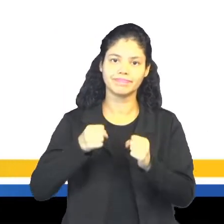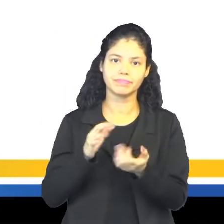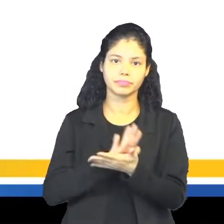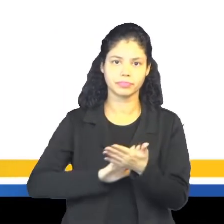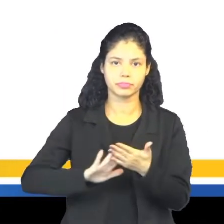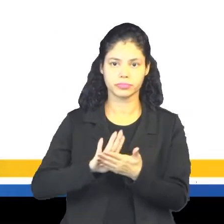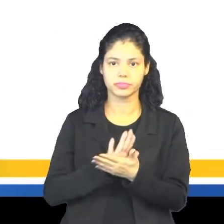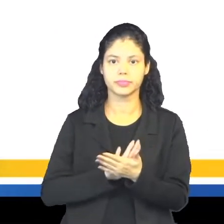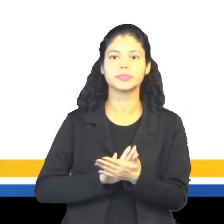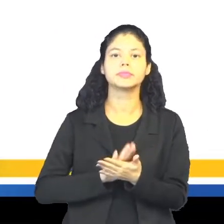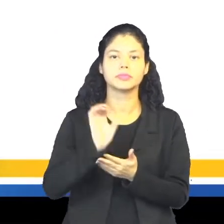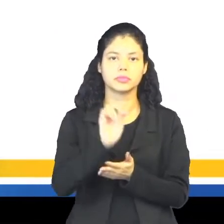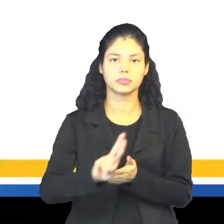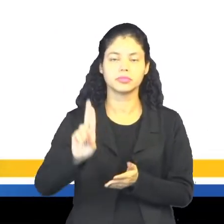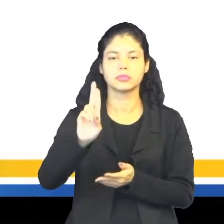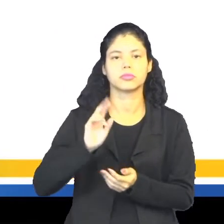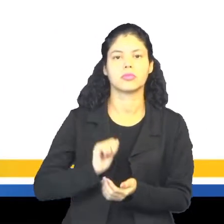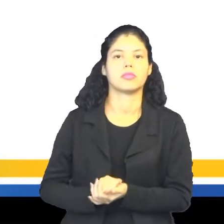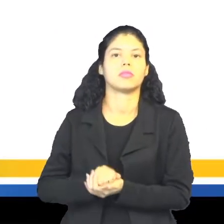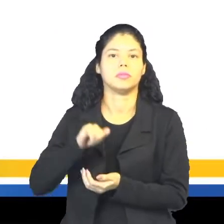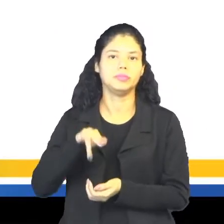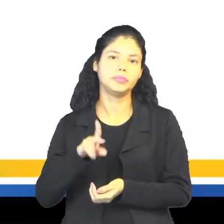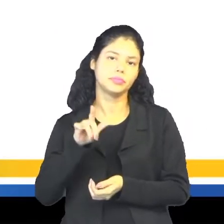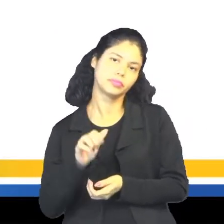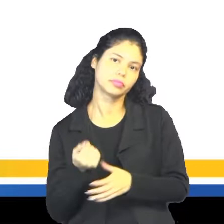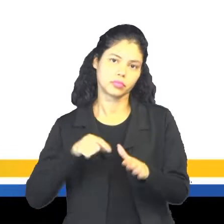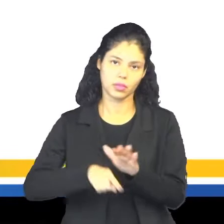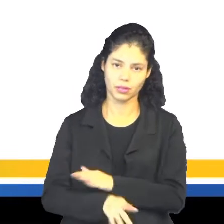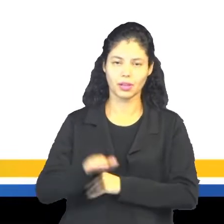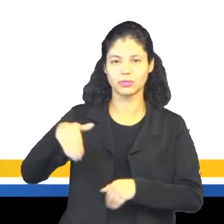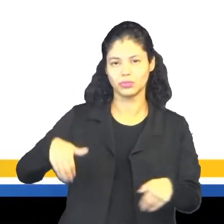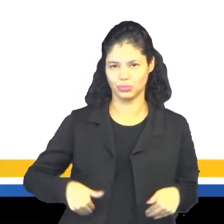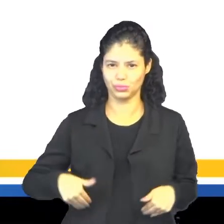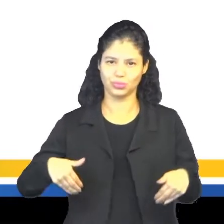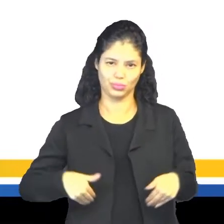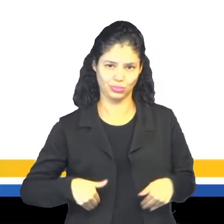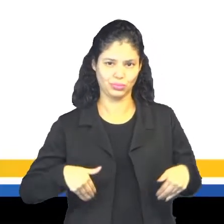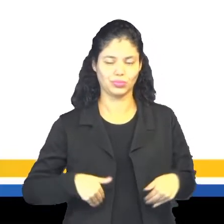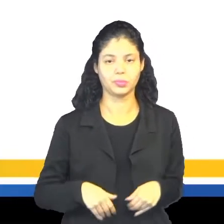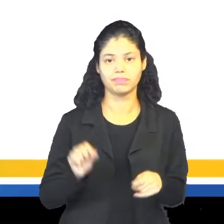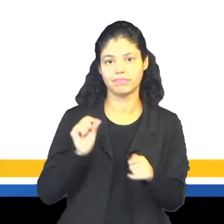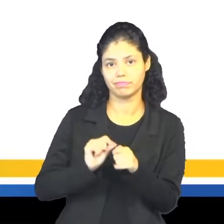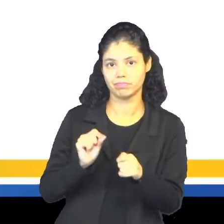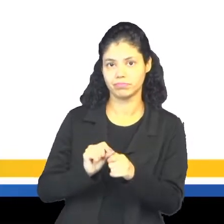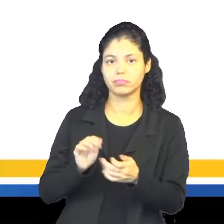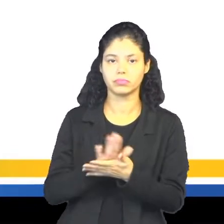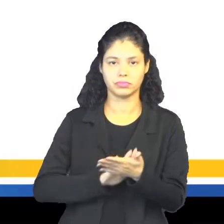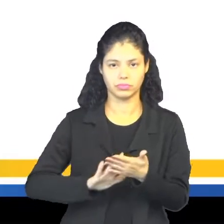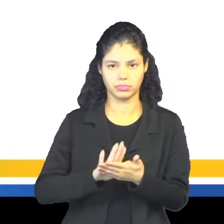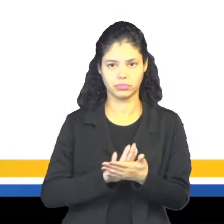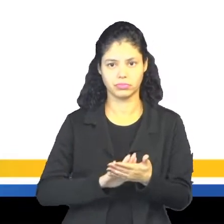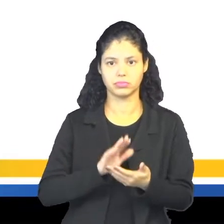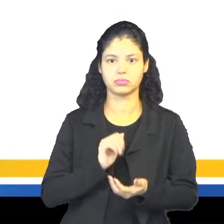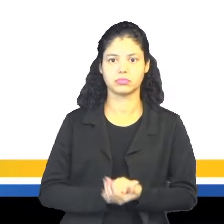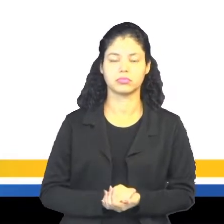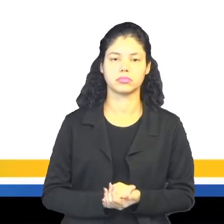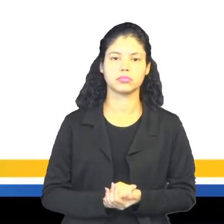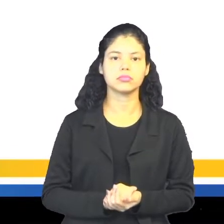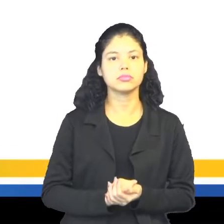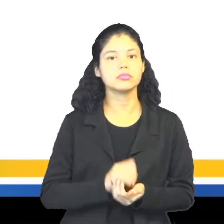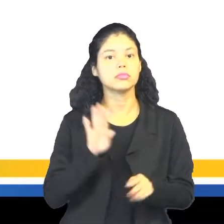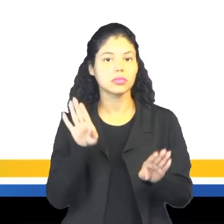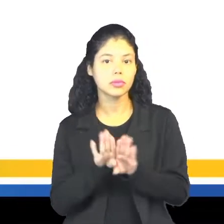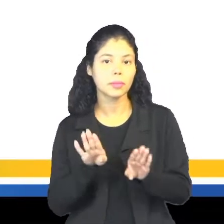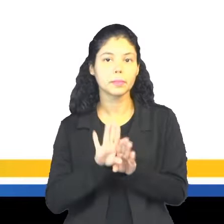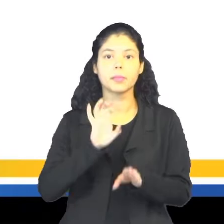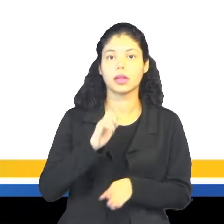que a Europa medieval fosse mergulhada em um período de fome, miséria. E como consequência dessa fome, a gente tem